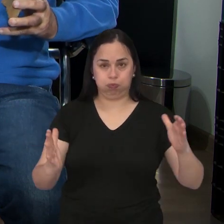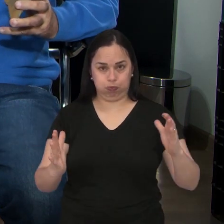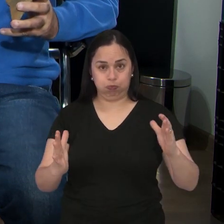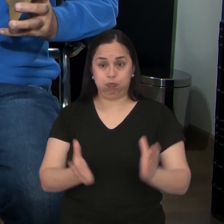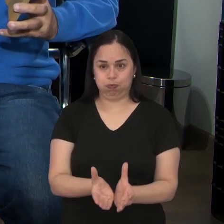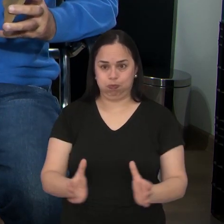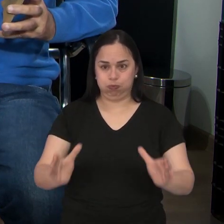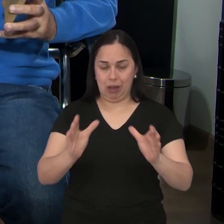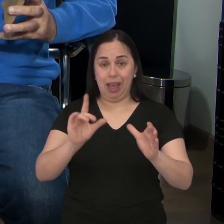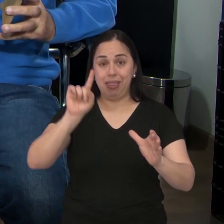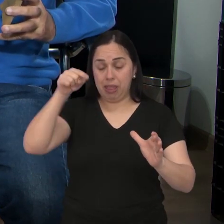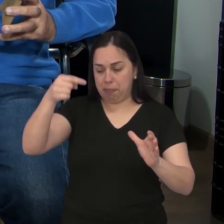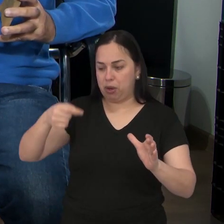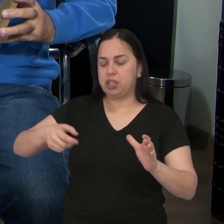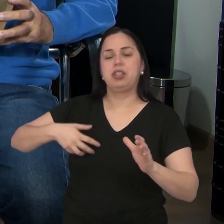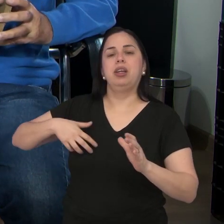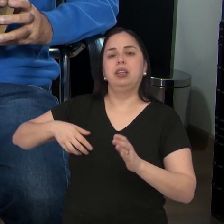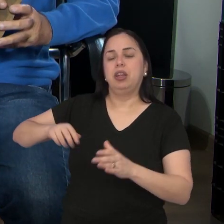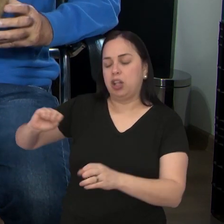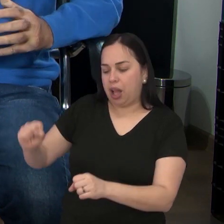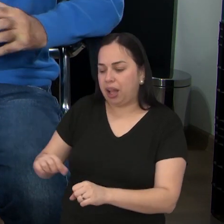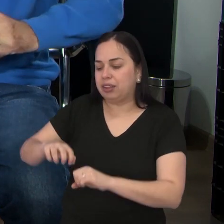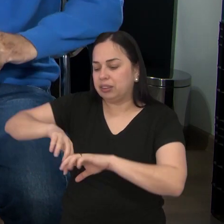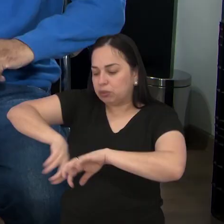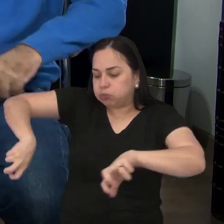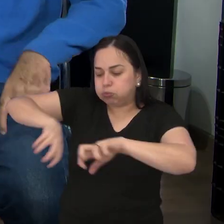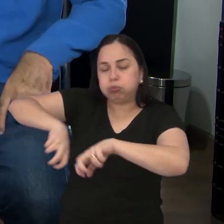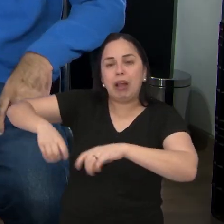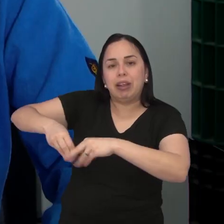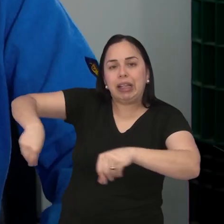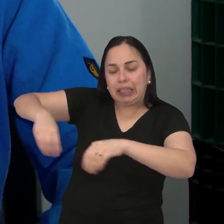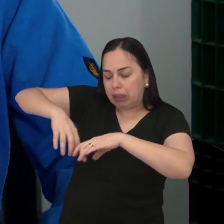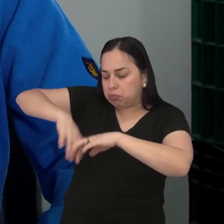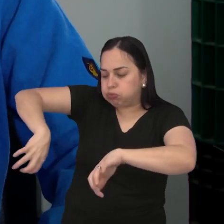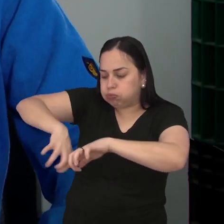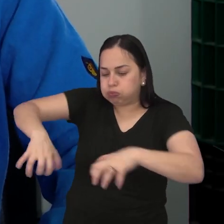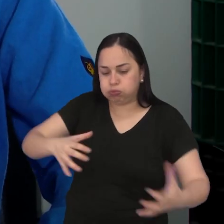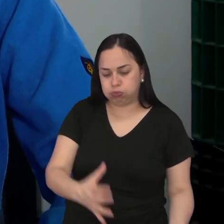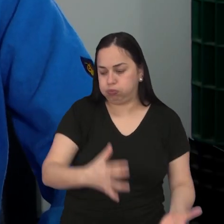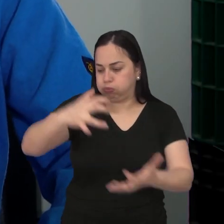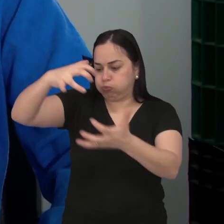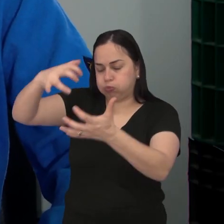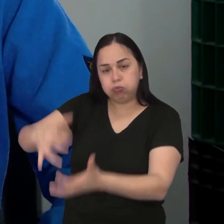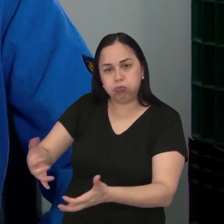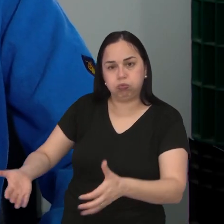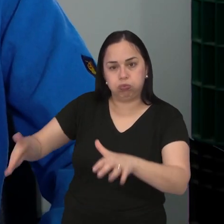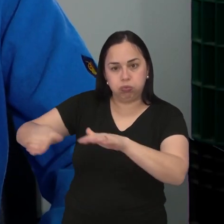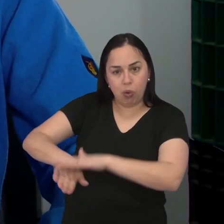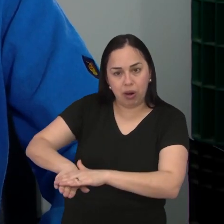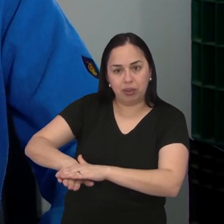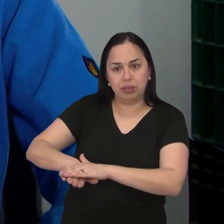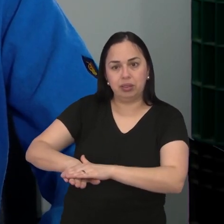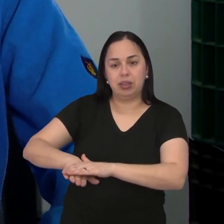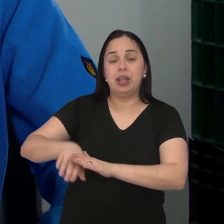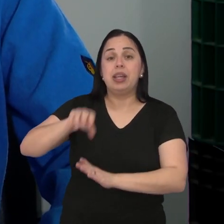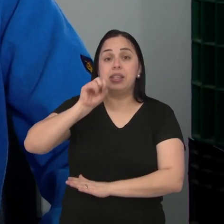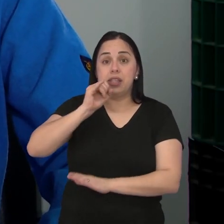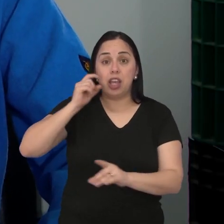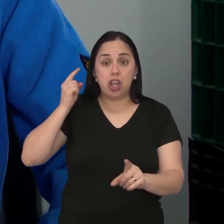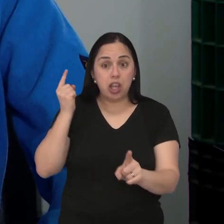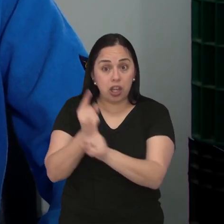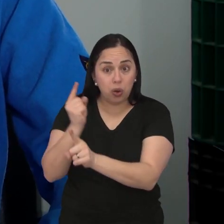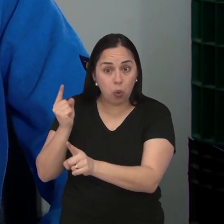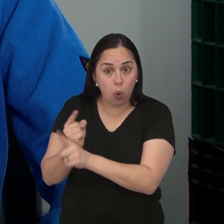pote muito grande que era enterrado no local. Ora, quando encontro um fragmento desse em superfície, mesmo numa terra